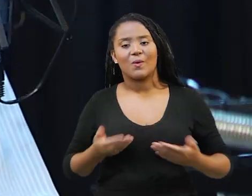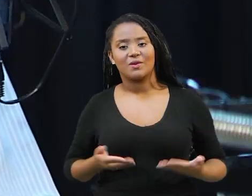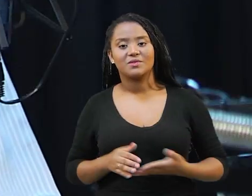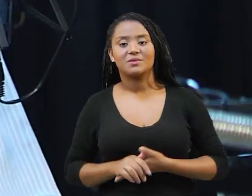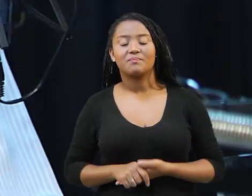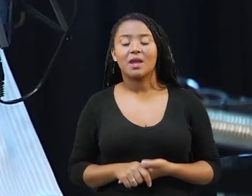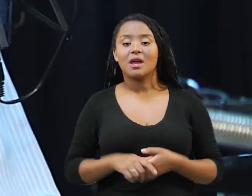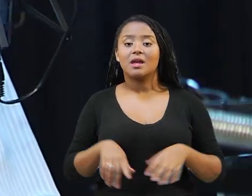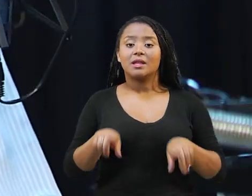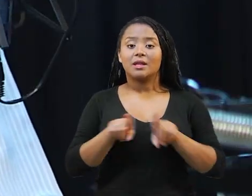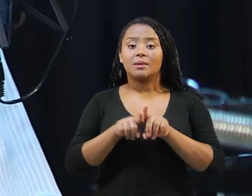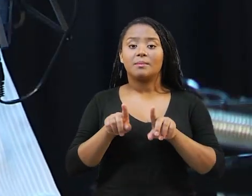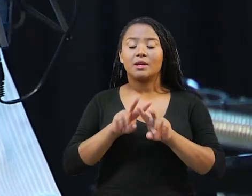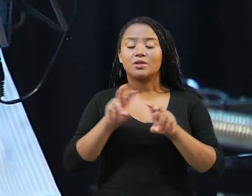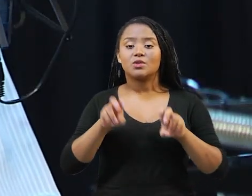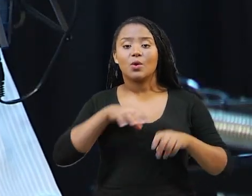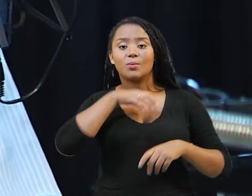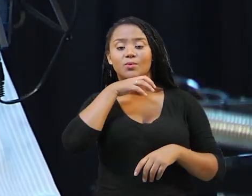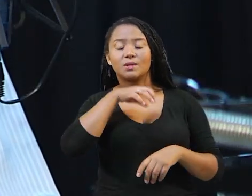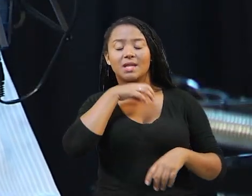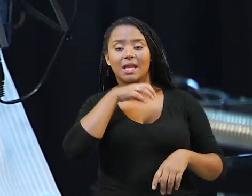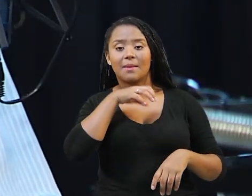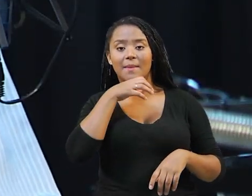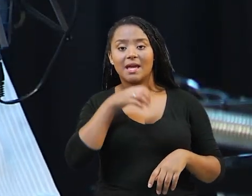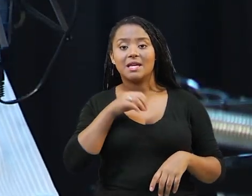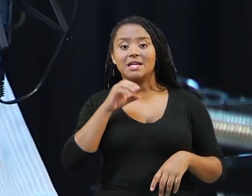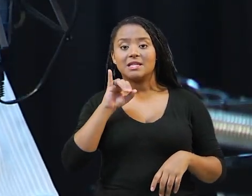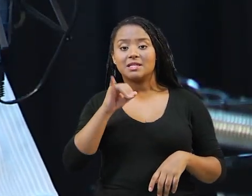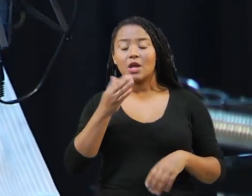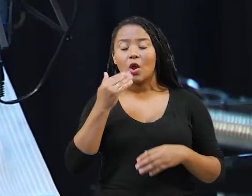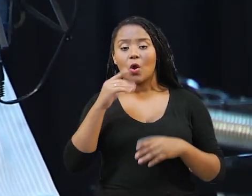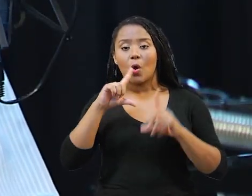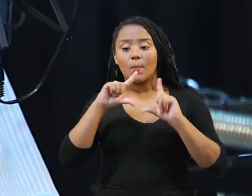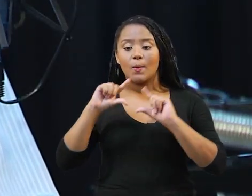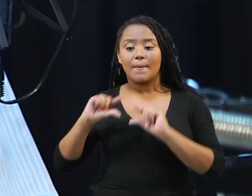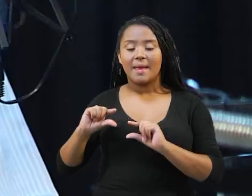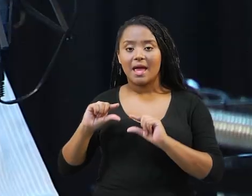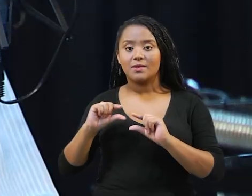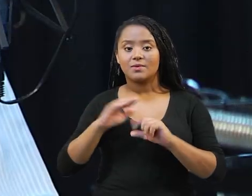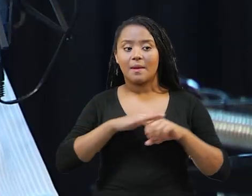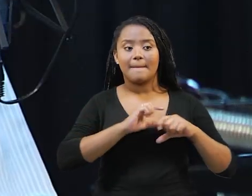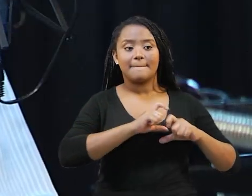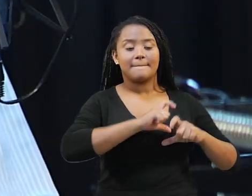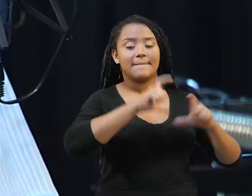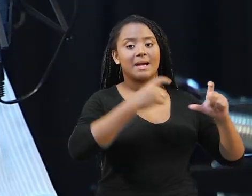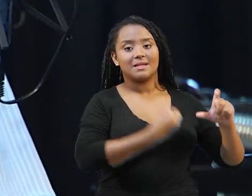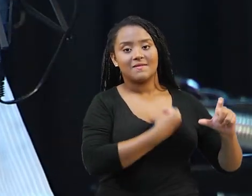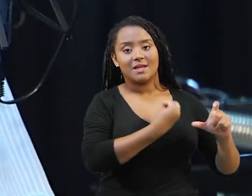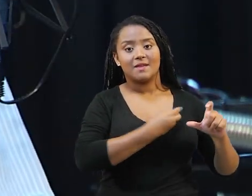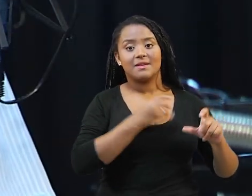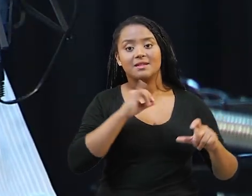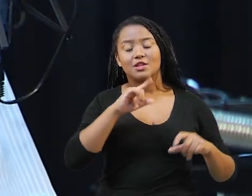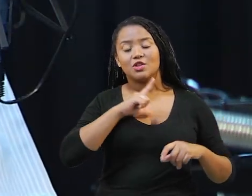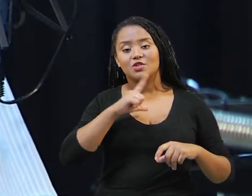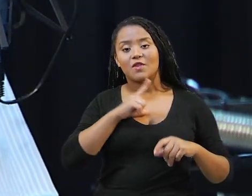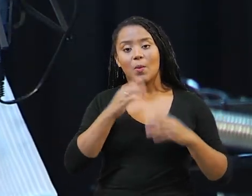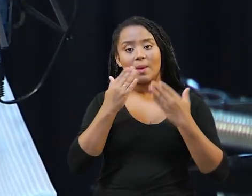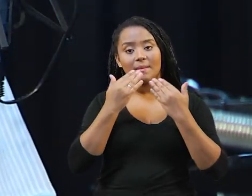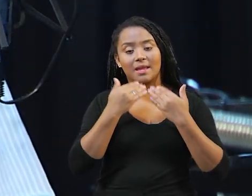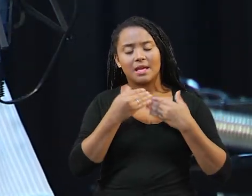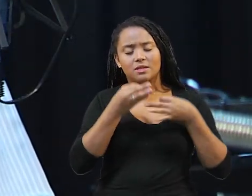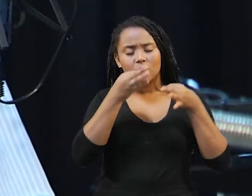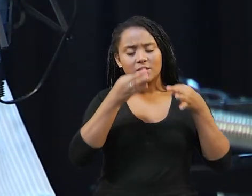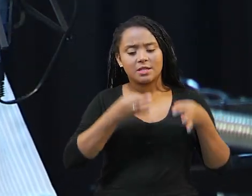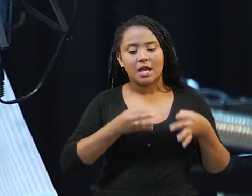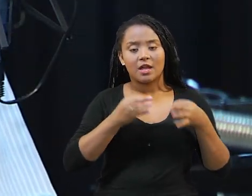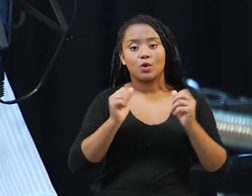quanto menos a gente come, mais a gente vive. Então, se tiver uma alimentação bem regrada e associada à